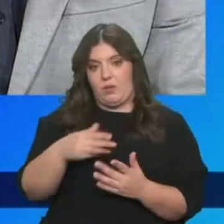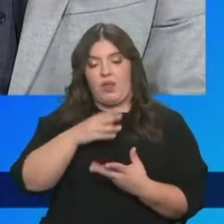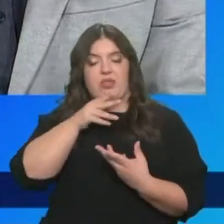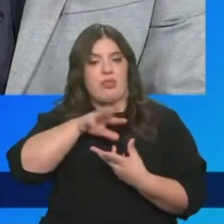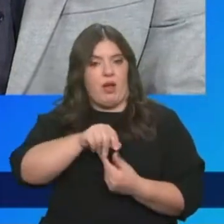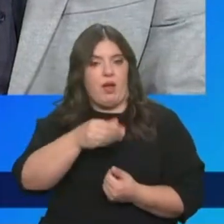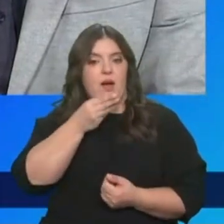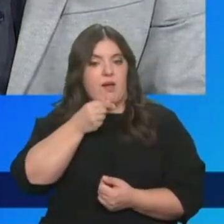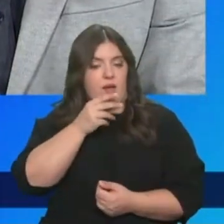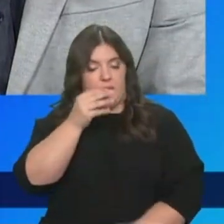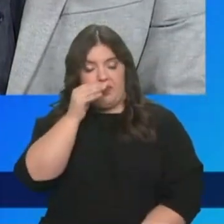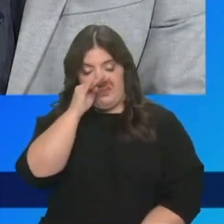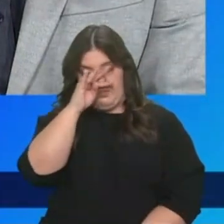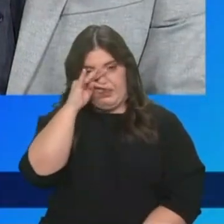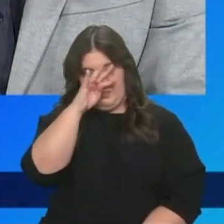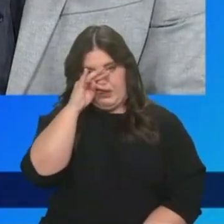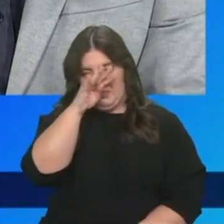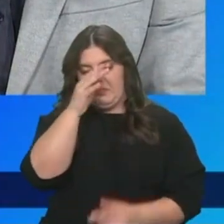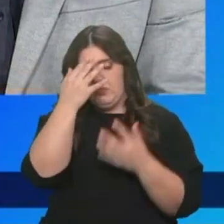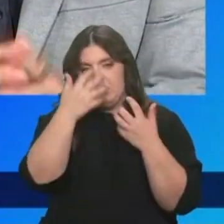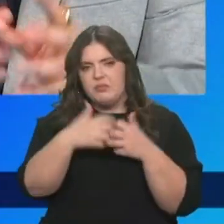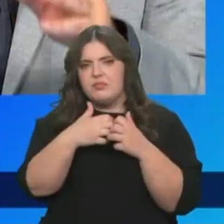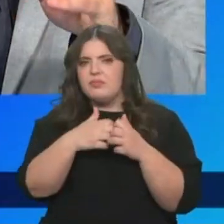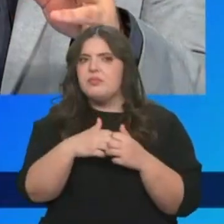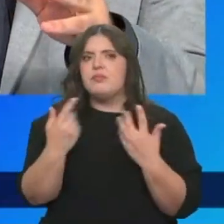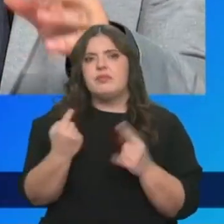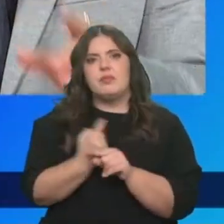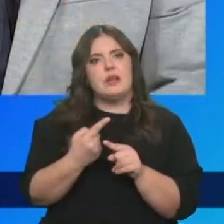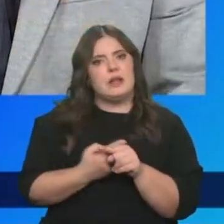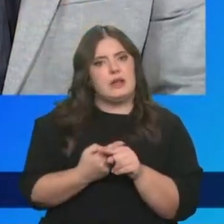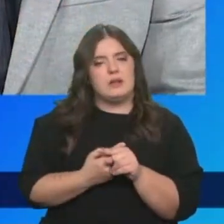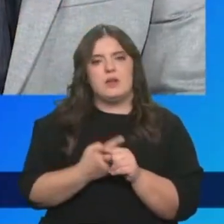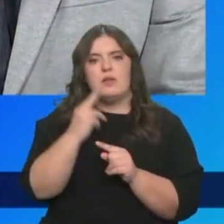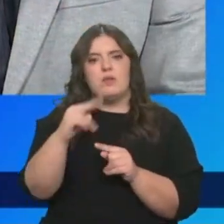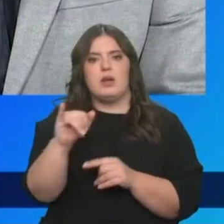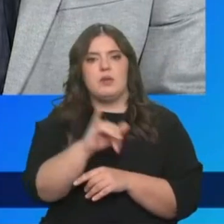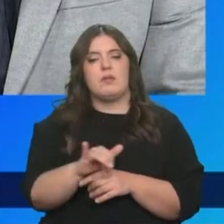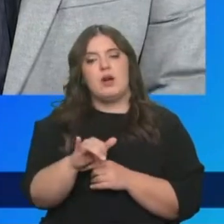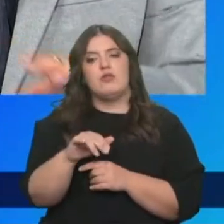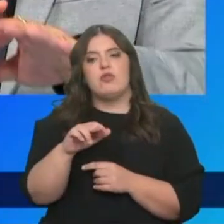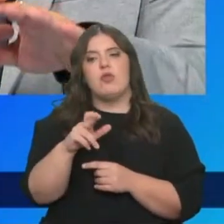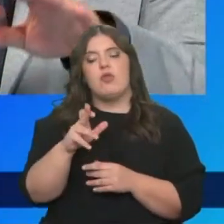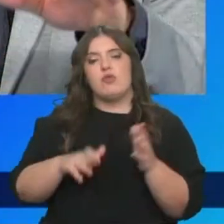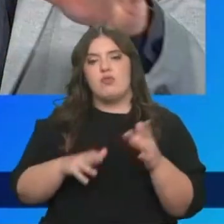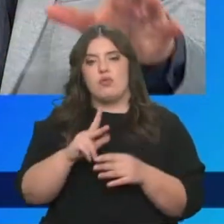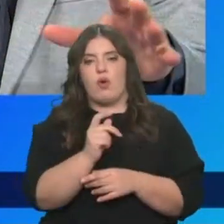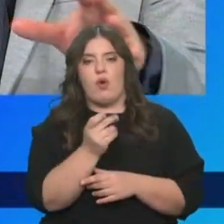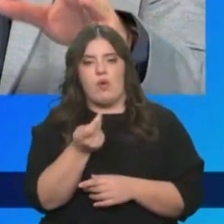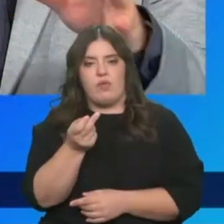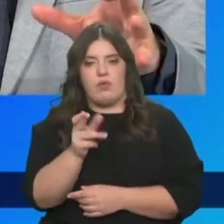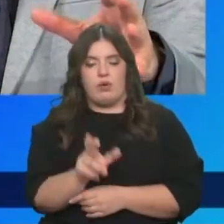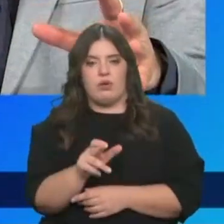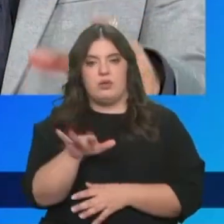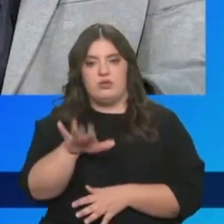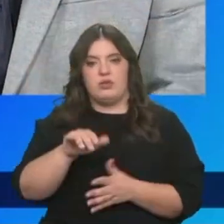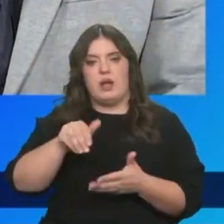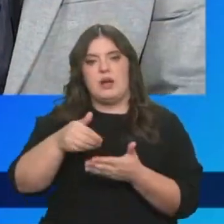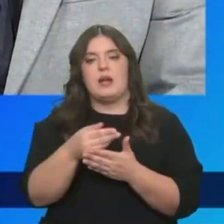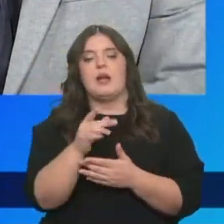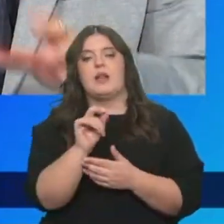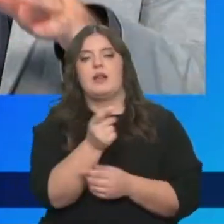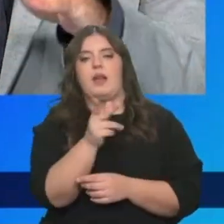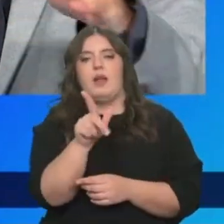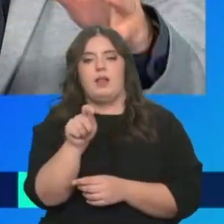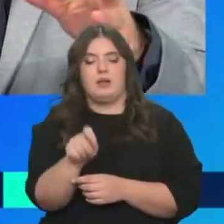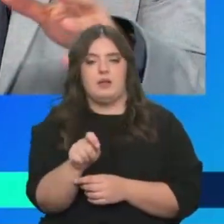estão a conter enigmas interessantíssimos. Vamos ver imagens do Rover Curiosity, do sítio onde ele está na cratera Gale, e